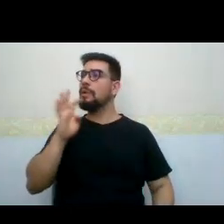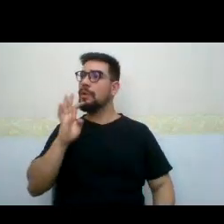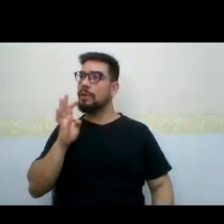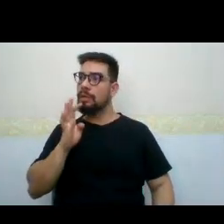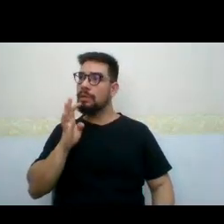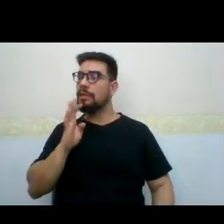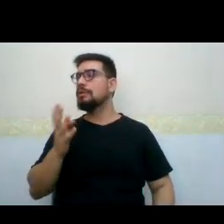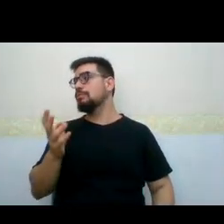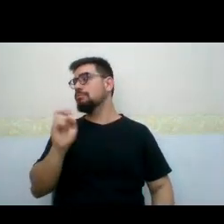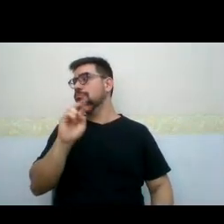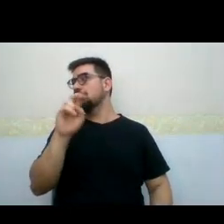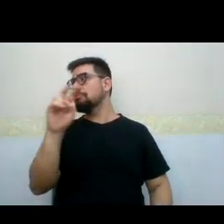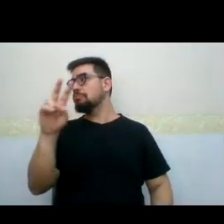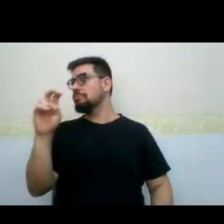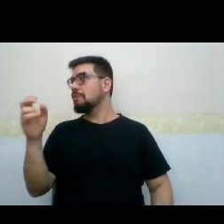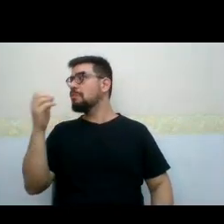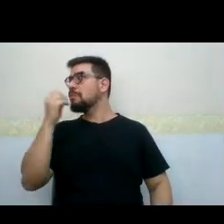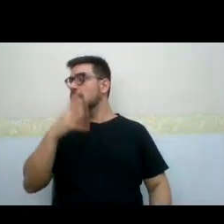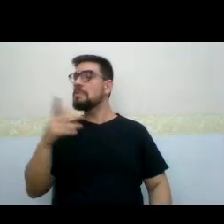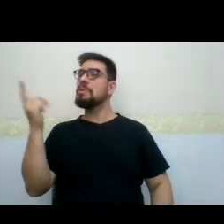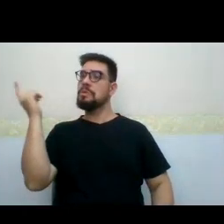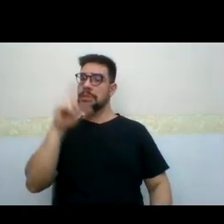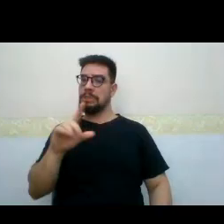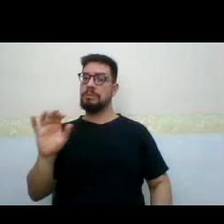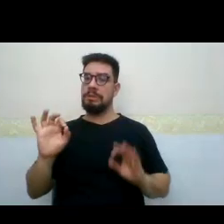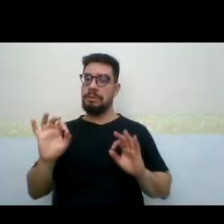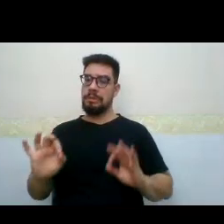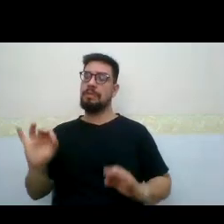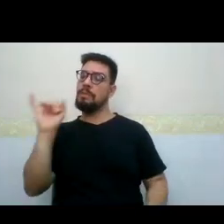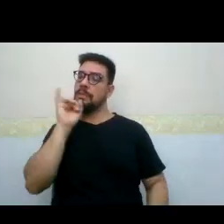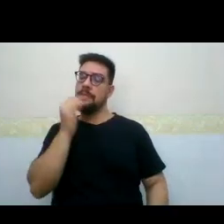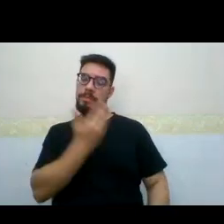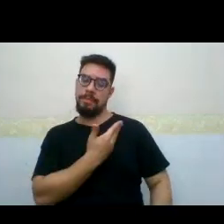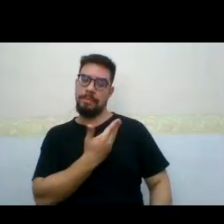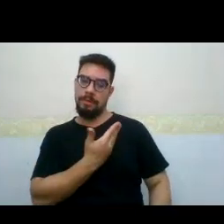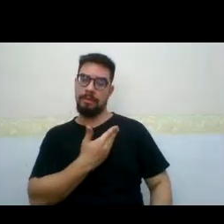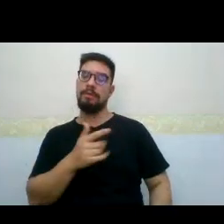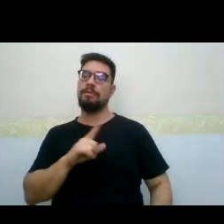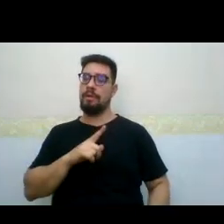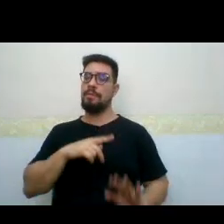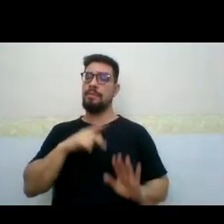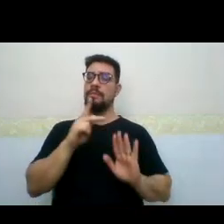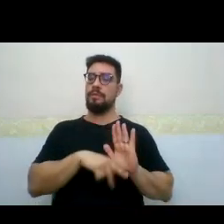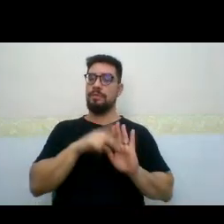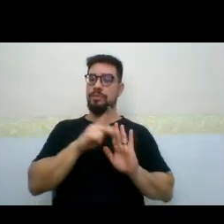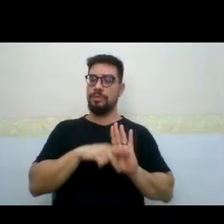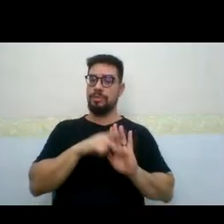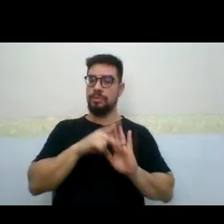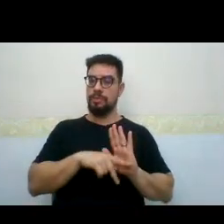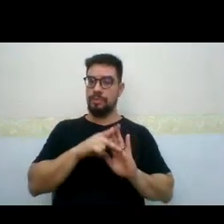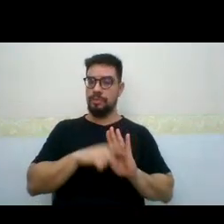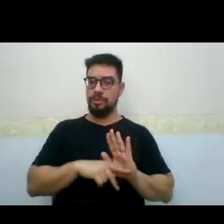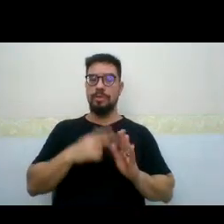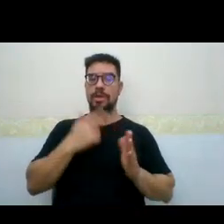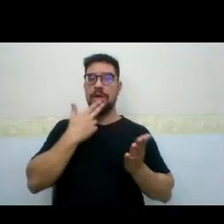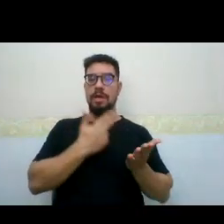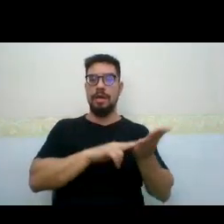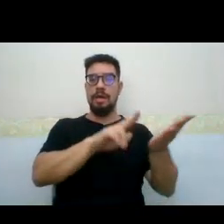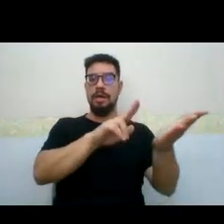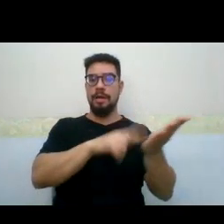já deram certo demais. Existe um projeto de uma colega minha, é um projeto de cartas.